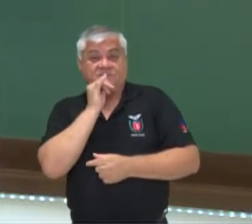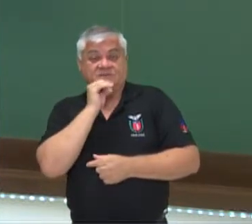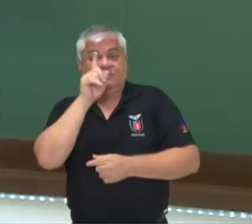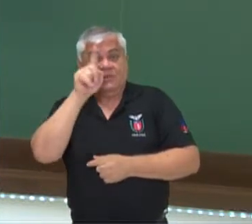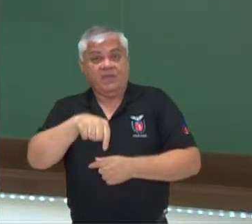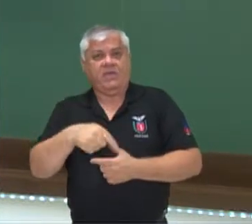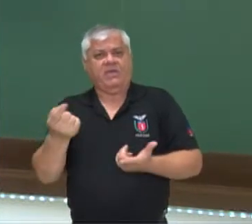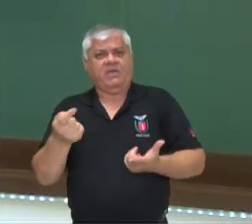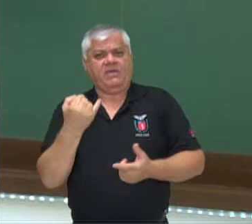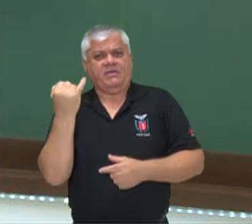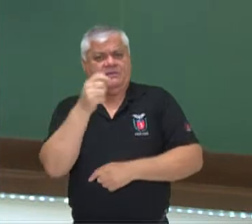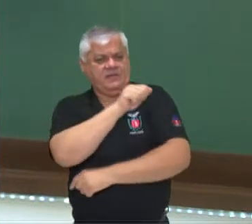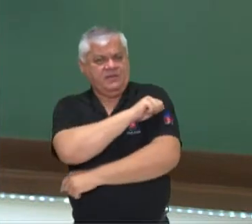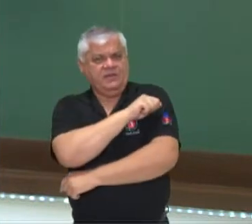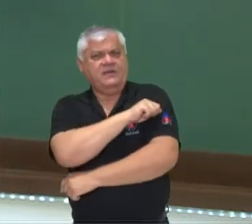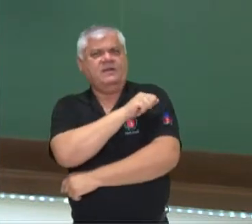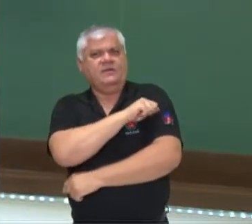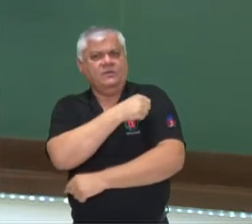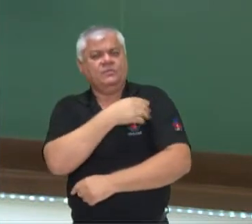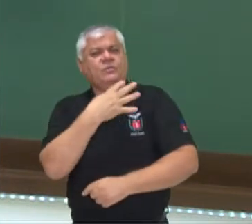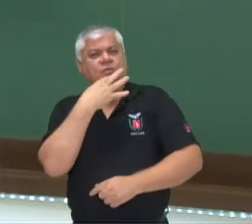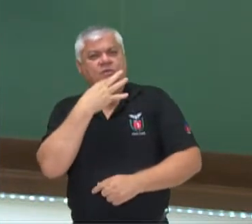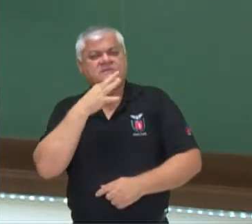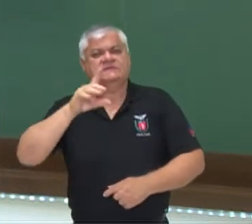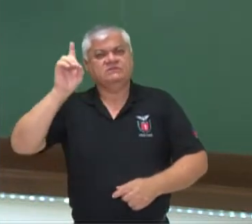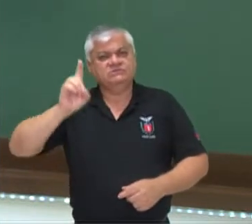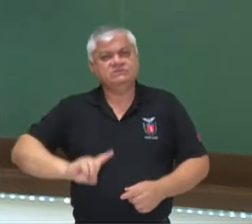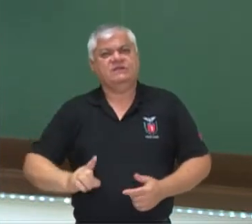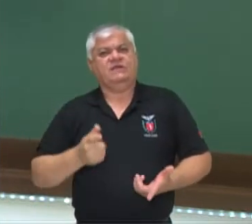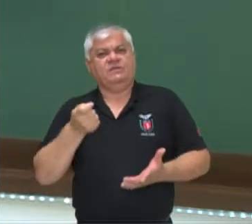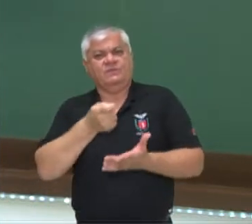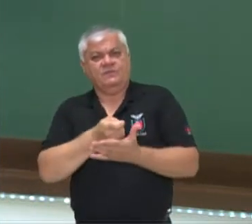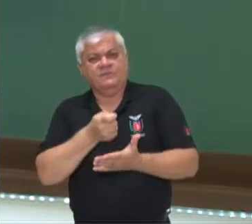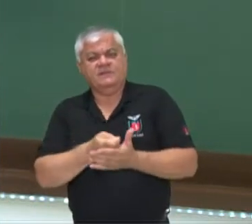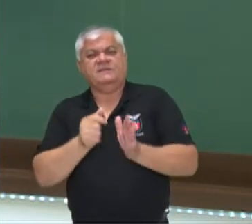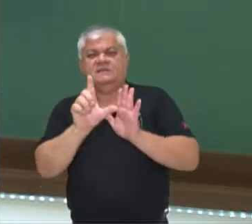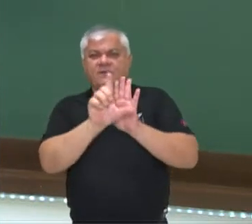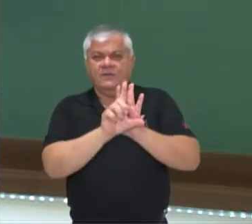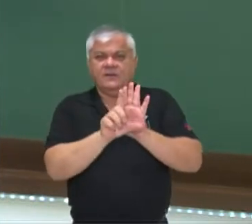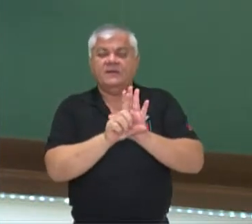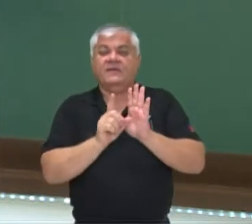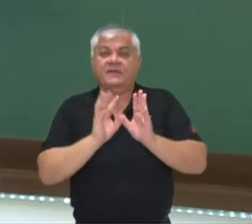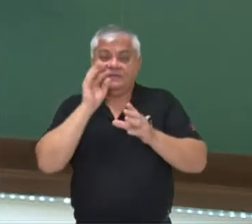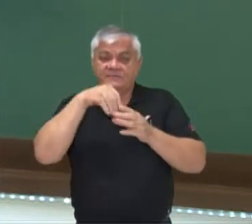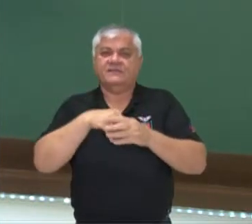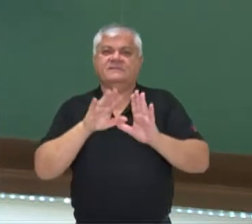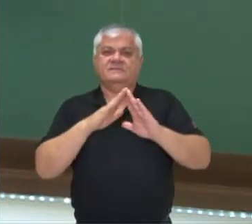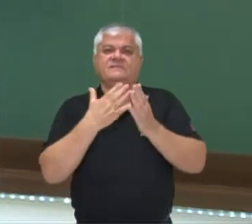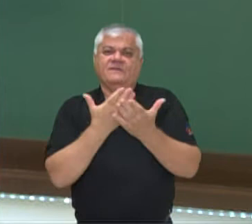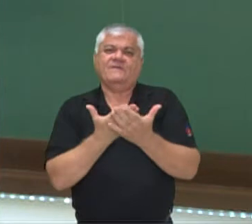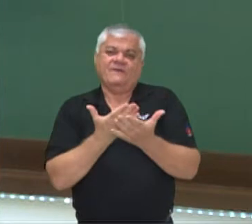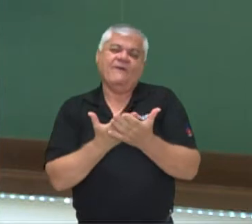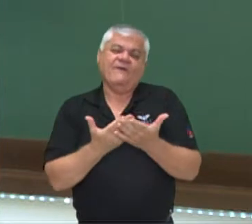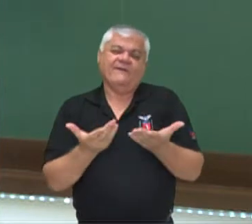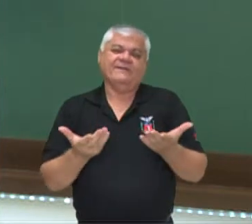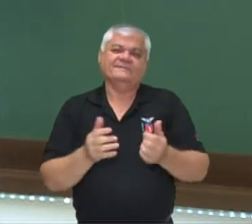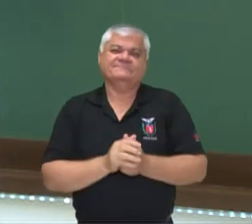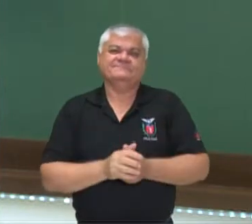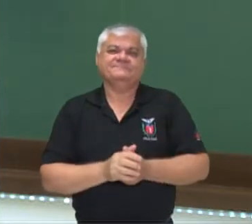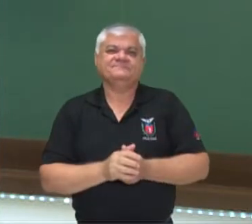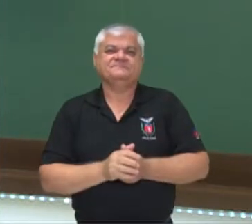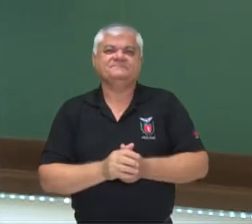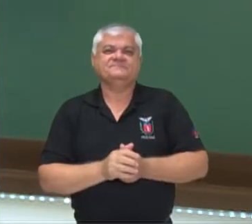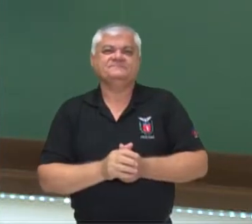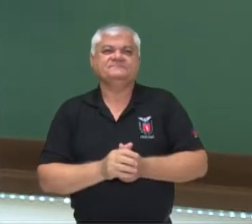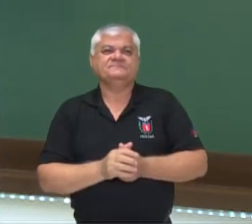ser, né, um estudante conhecedor dos direitos, dos deveres e das leis que regram a nossa escola e que regram a nossa vida,